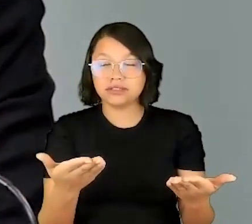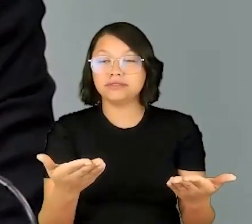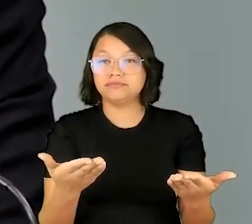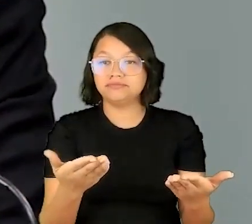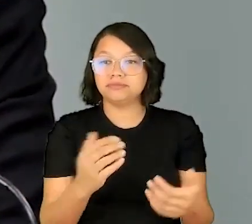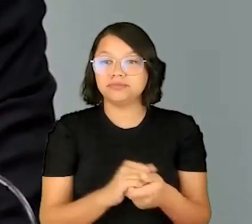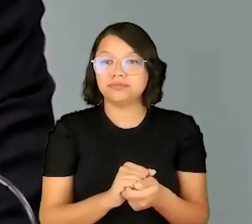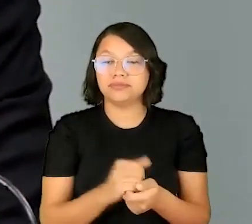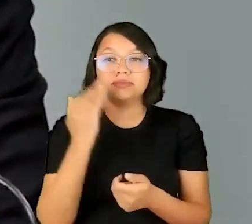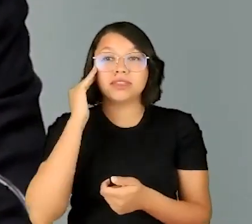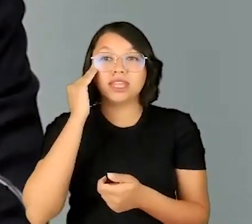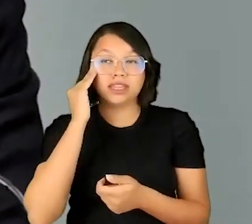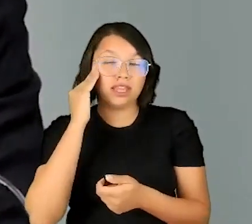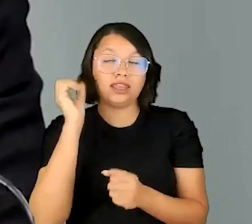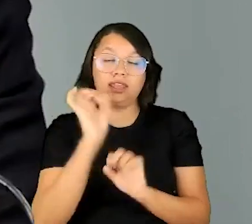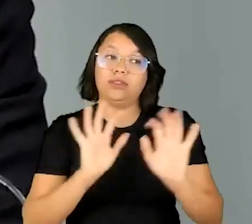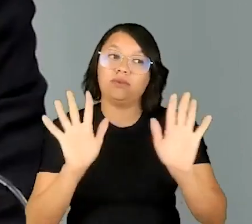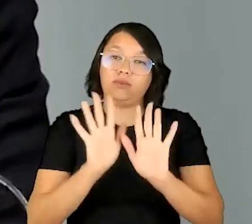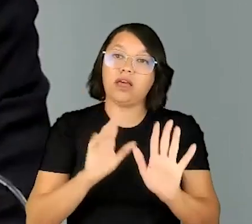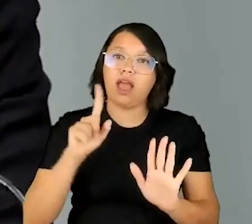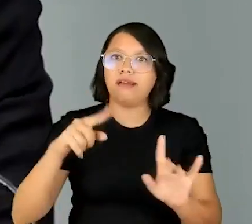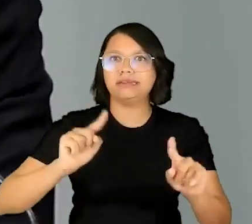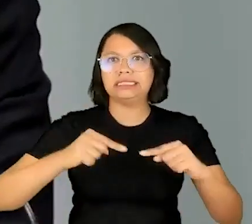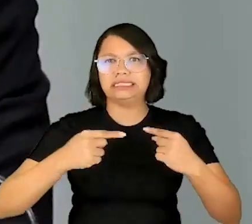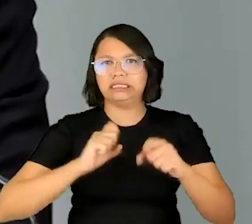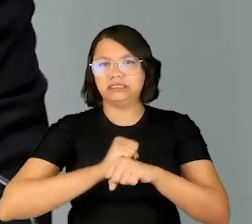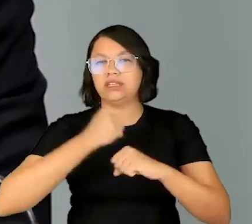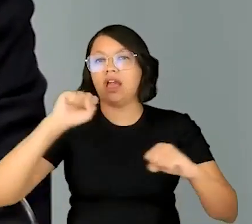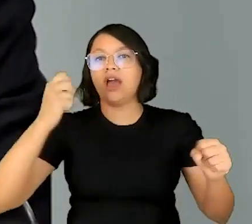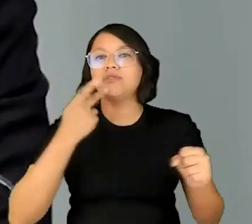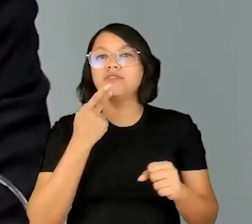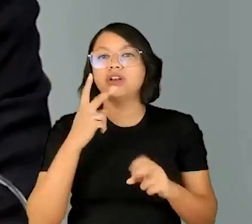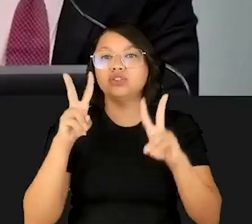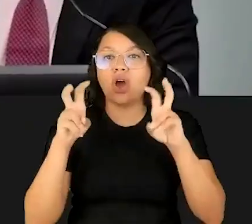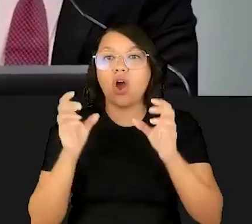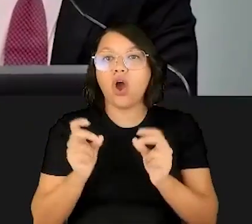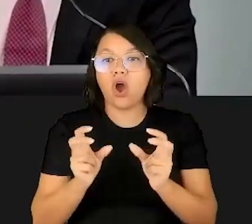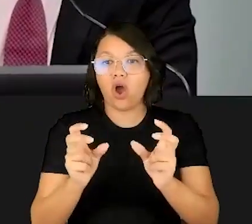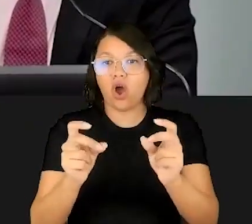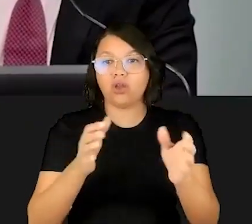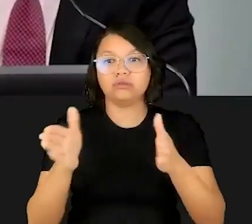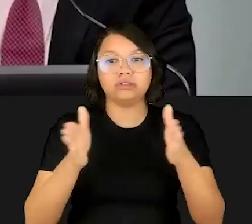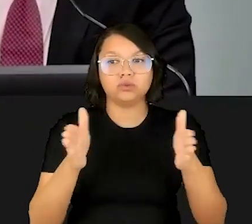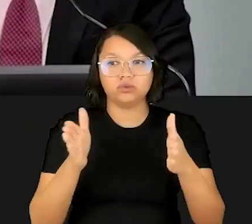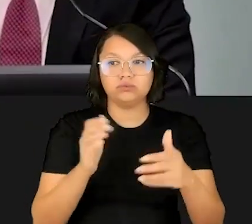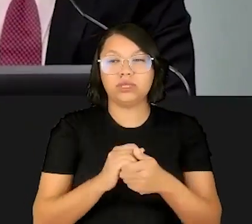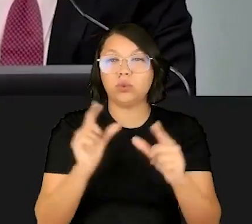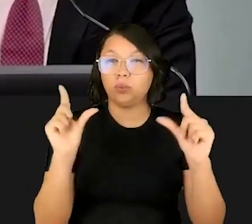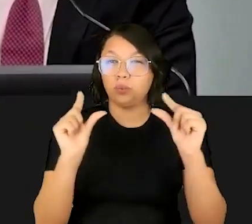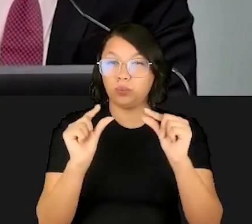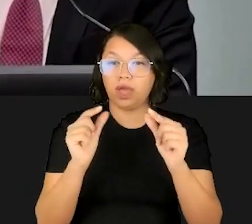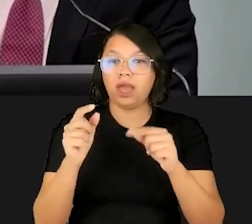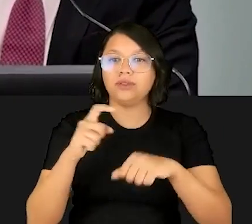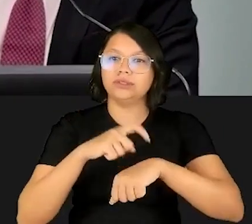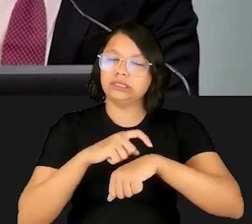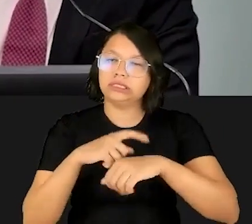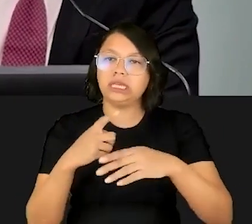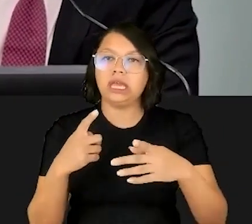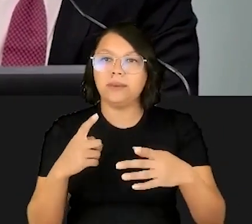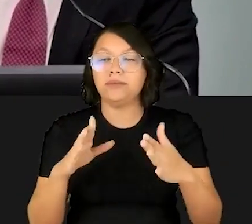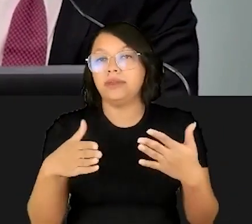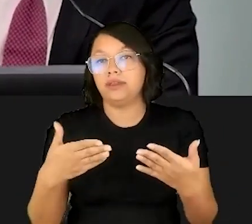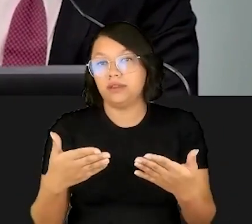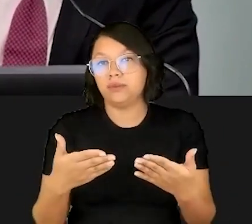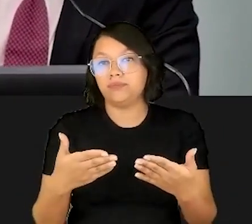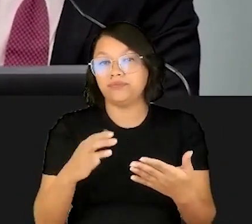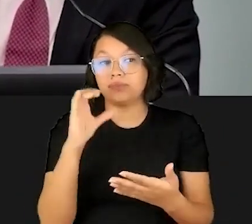Então, entendendo, claro que é um desafio muito grande falar sobre oncologia num período relativamente curto de tempo, eu já